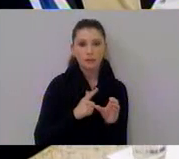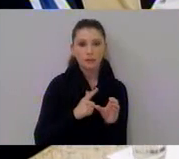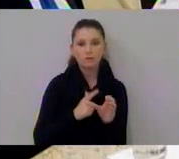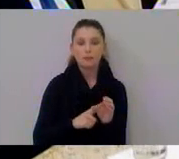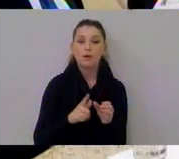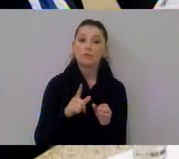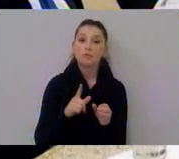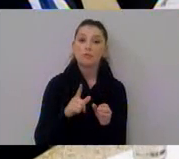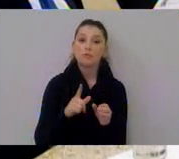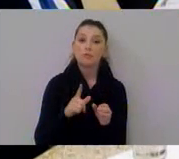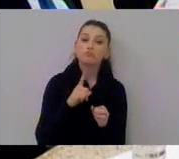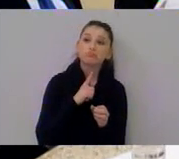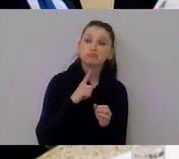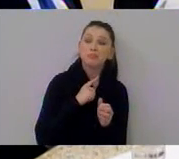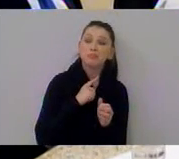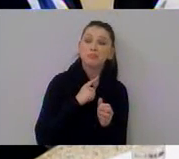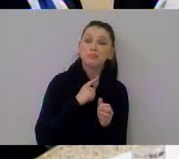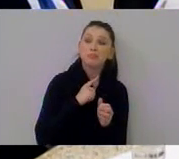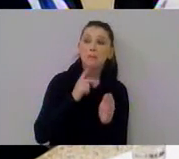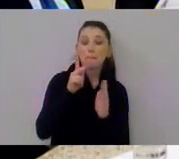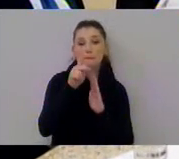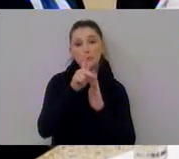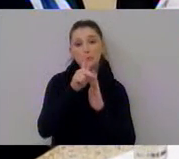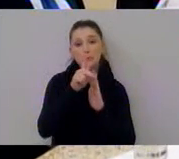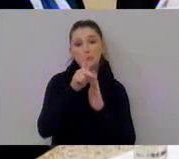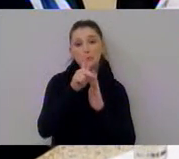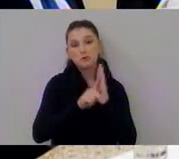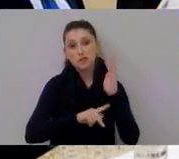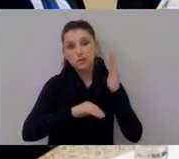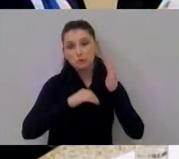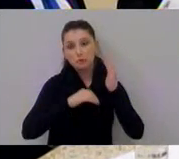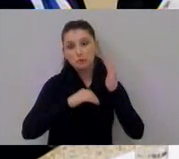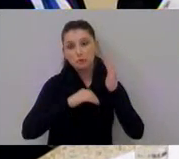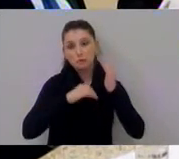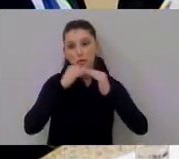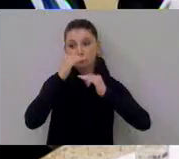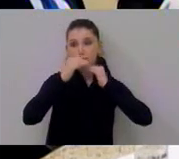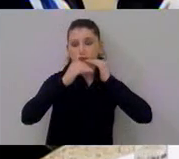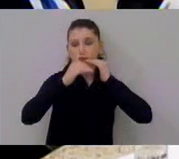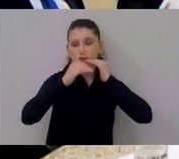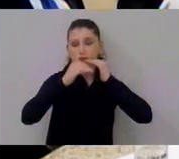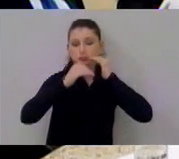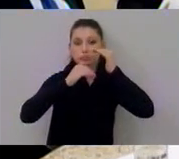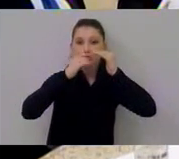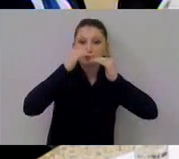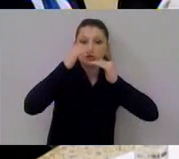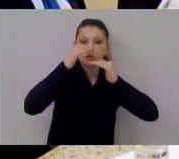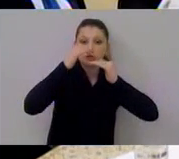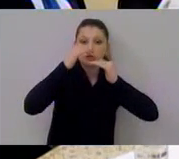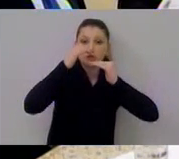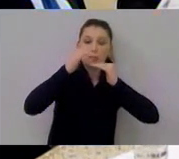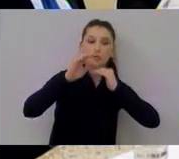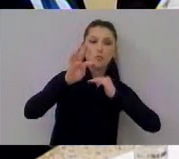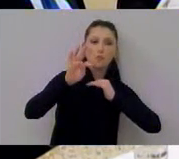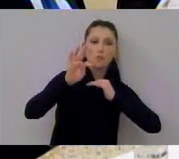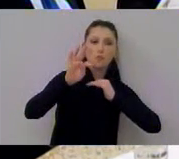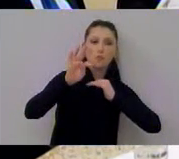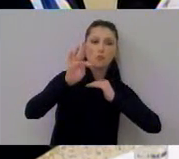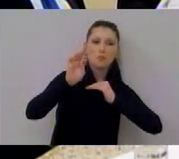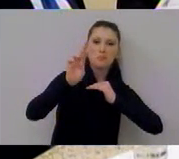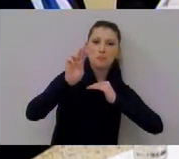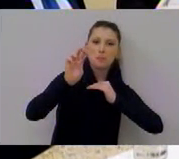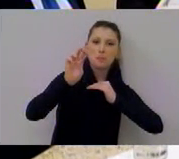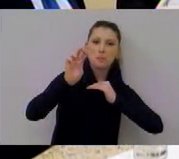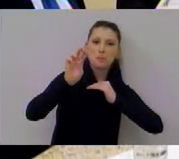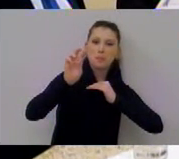de projeto para a construção de um trevo tipo alemão na